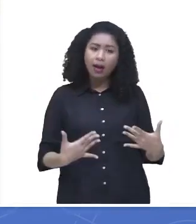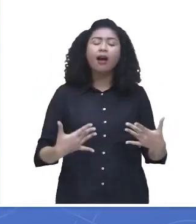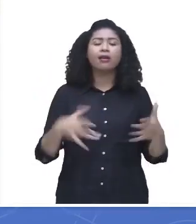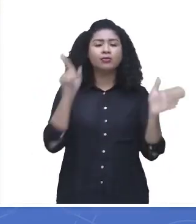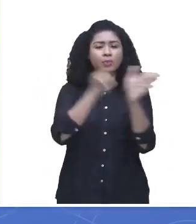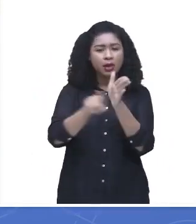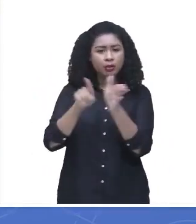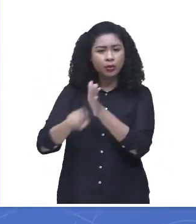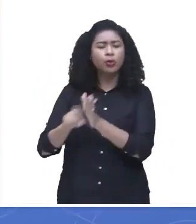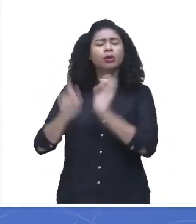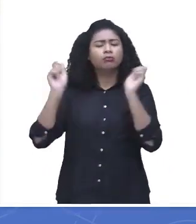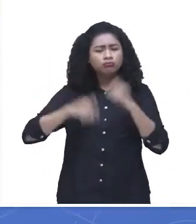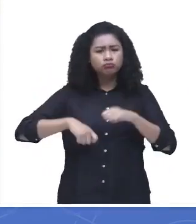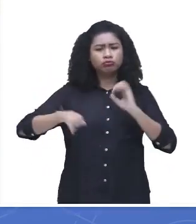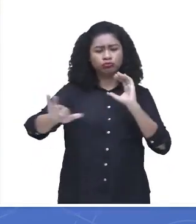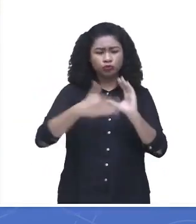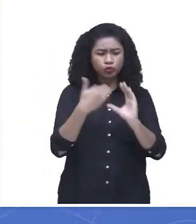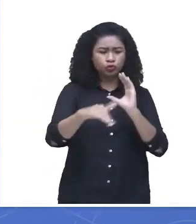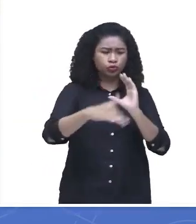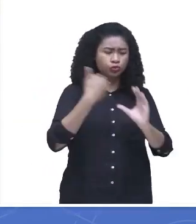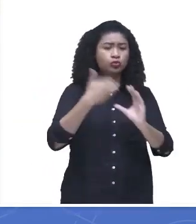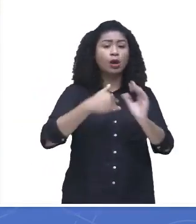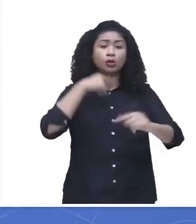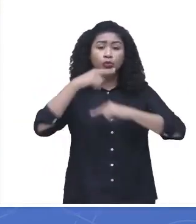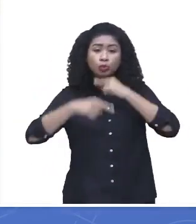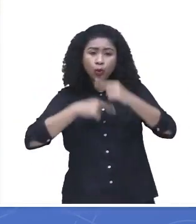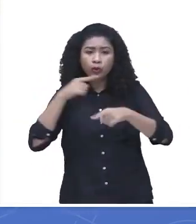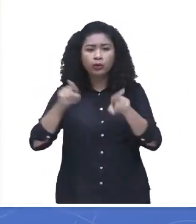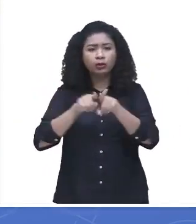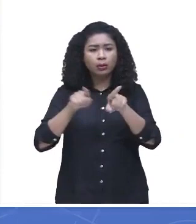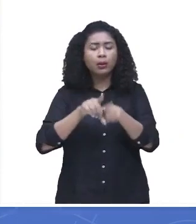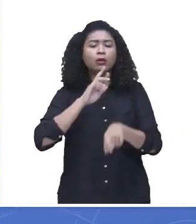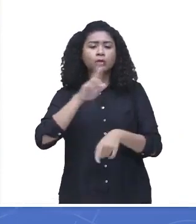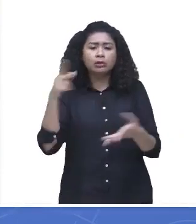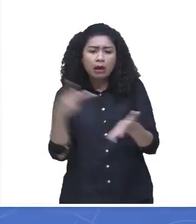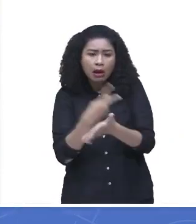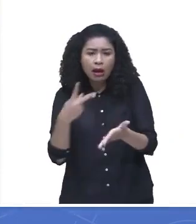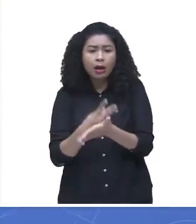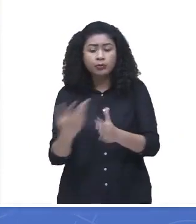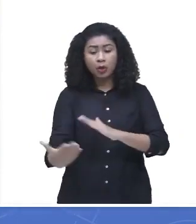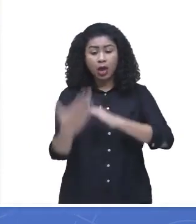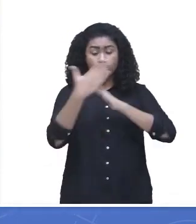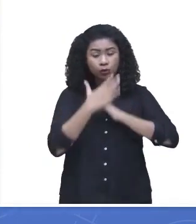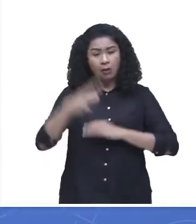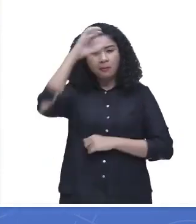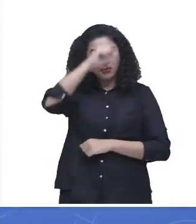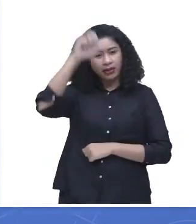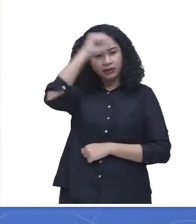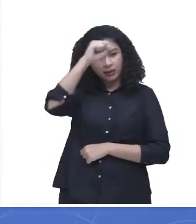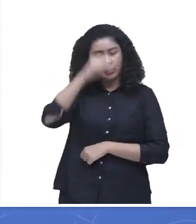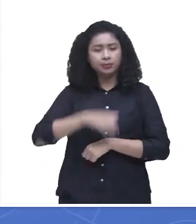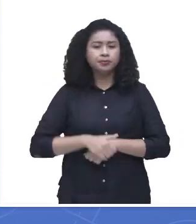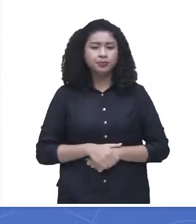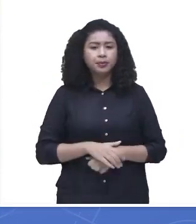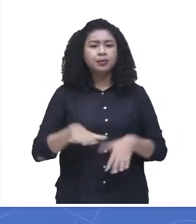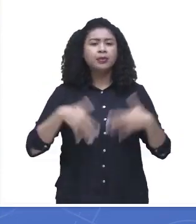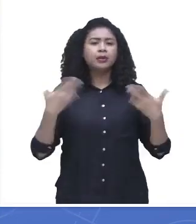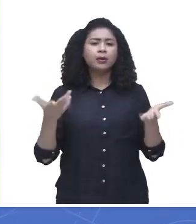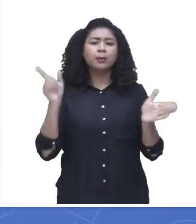a dúvida e também o erro que vai nos levar ali à resposta correta. Vamos lá então? Olha aí, o enunciado diz o